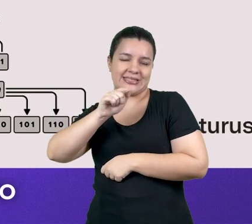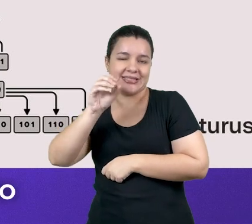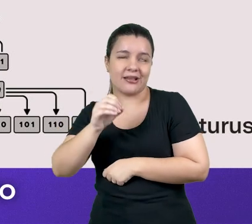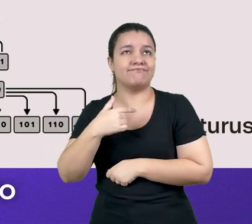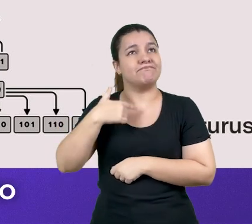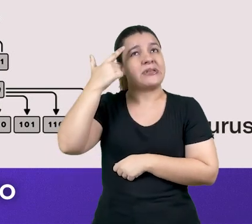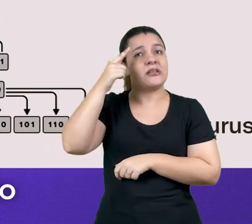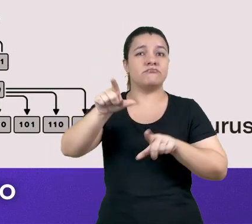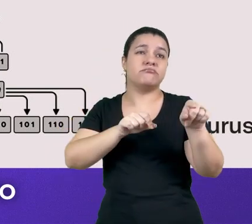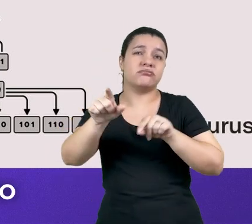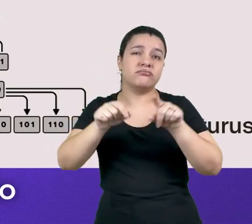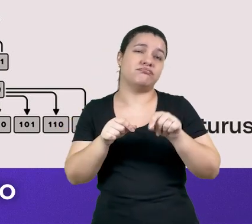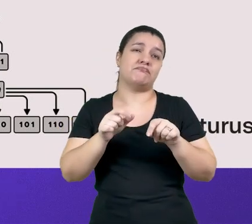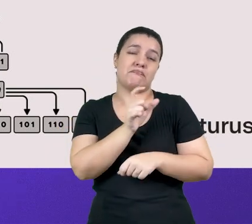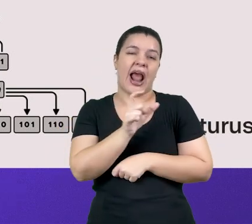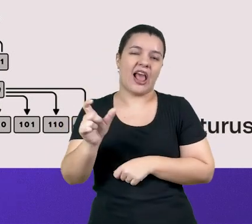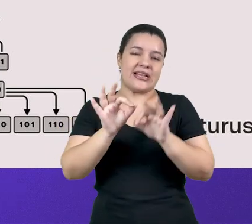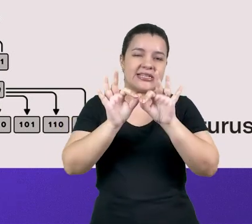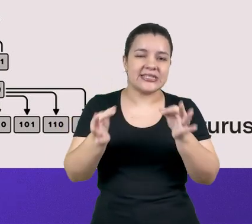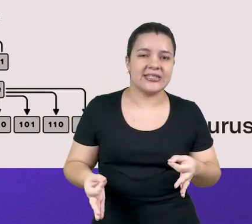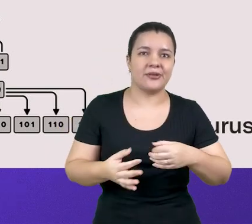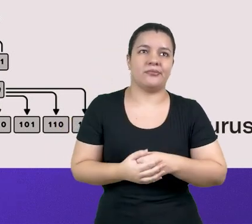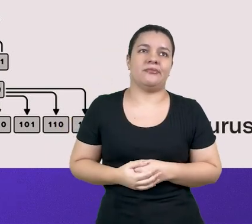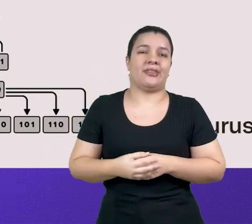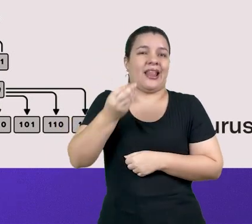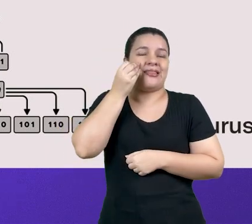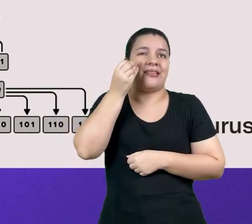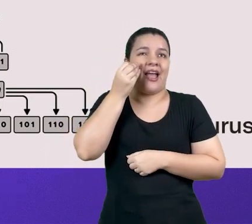digamos, uma definição sem